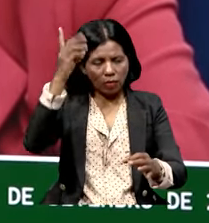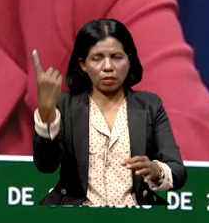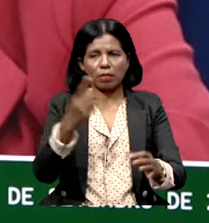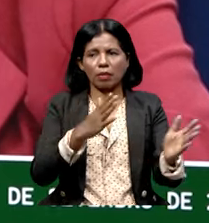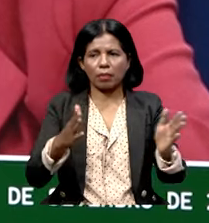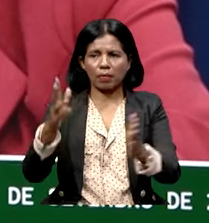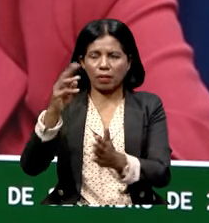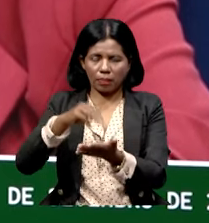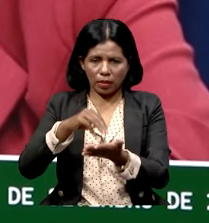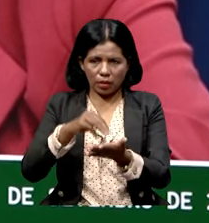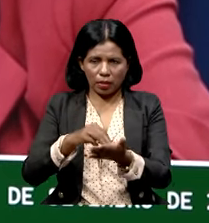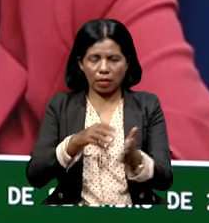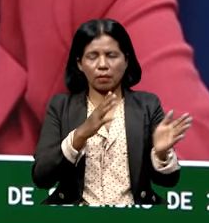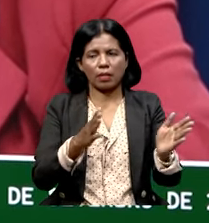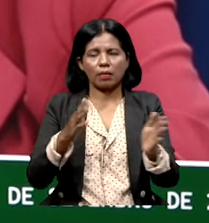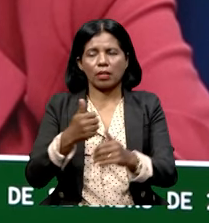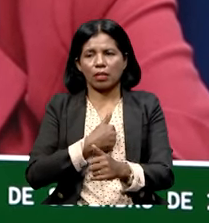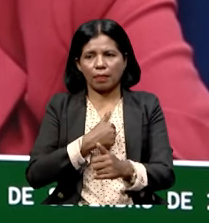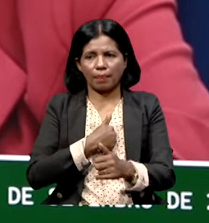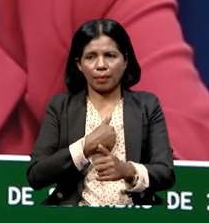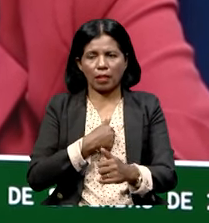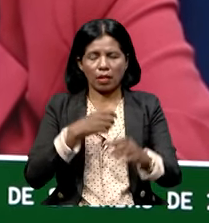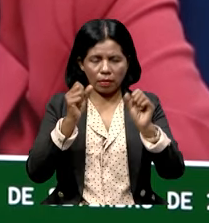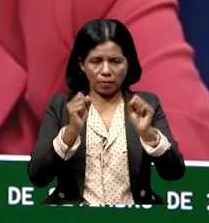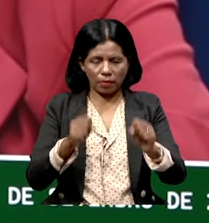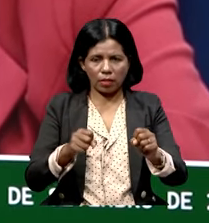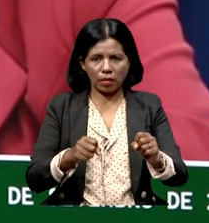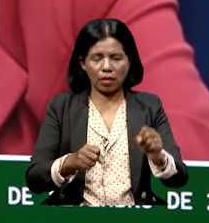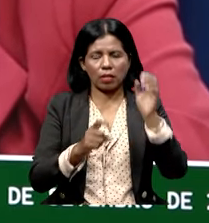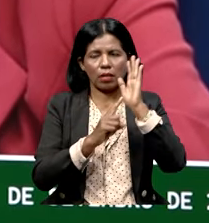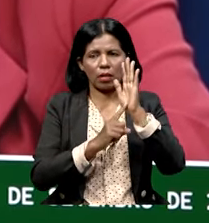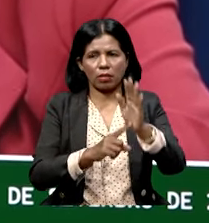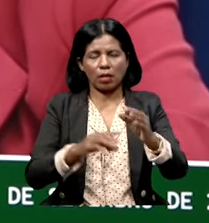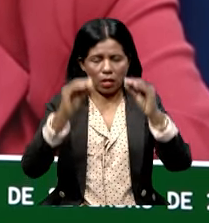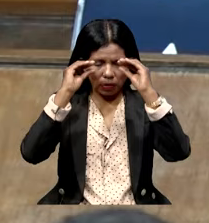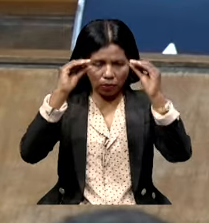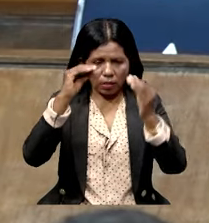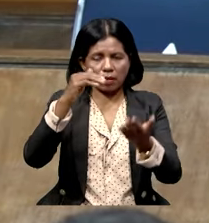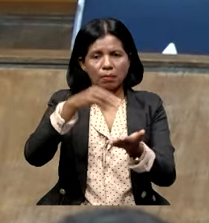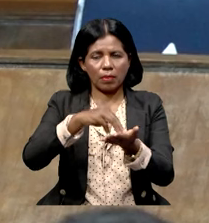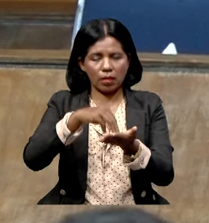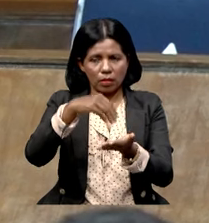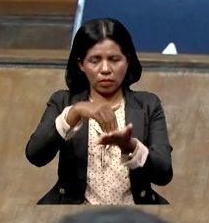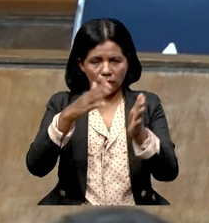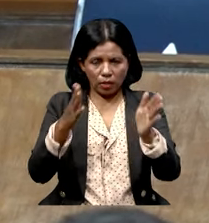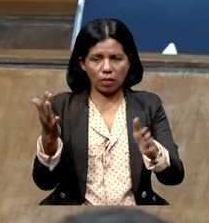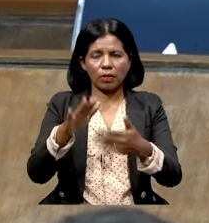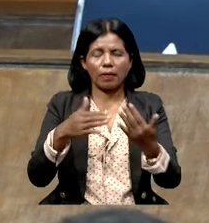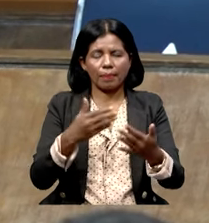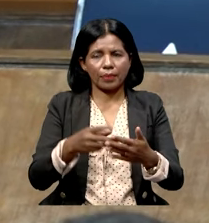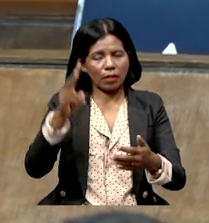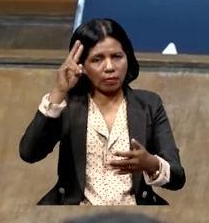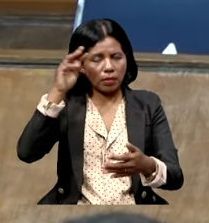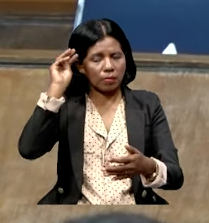prepara matéria, prepara nini ang, a tubele transmite ciência para estudante Sira. Enquanto vice-ministro assunto